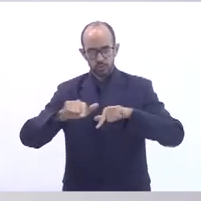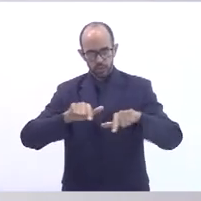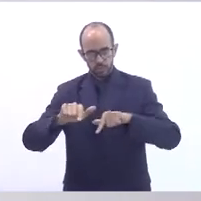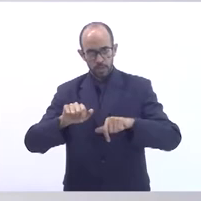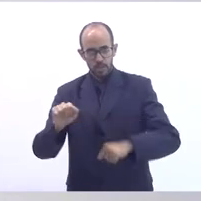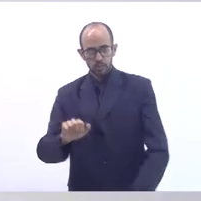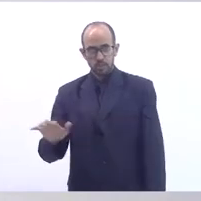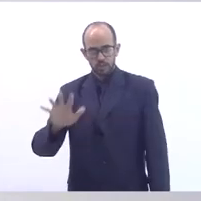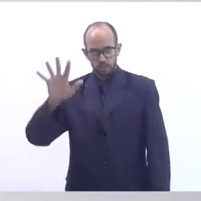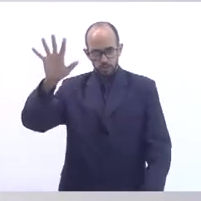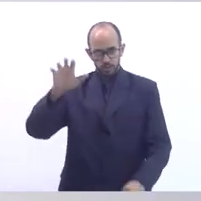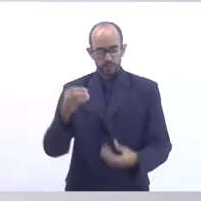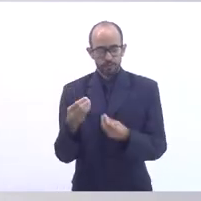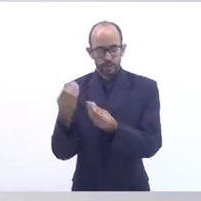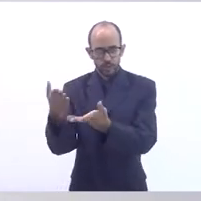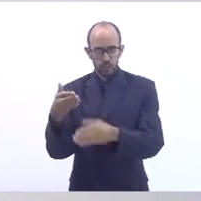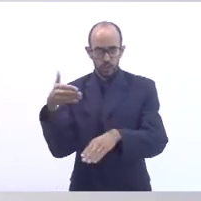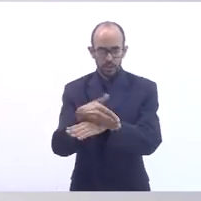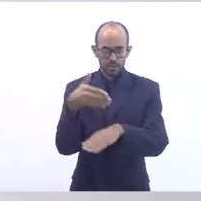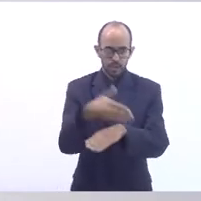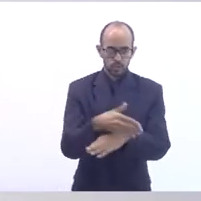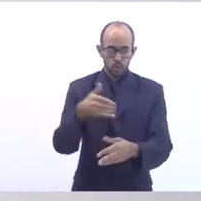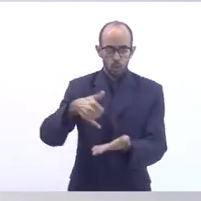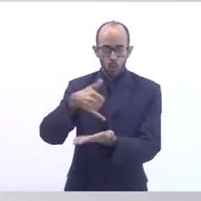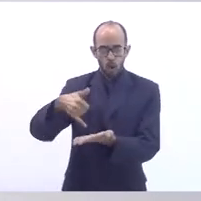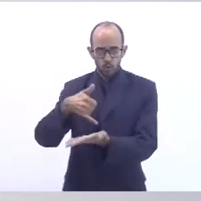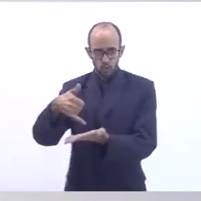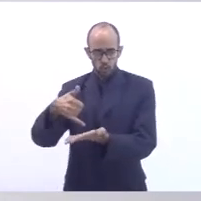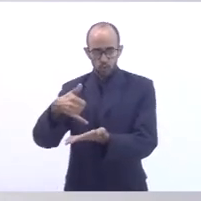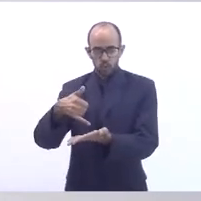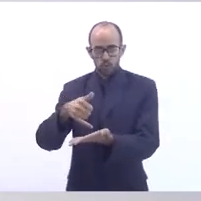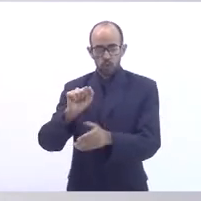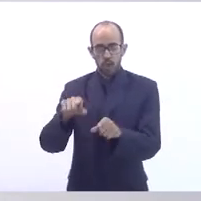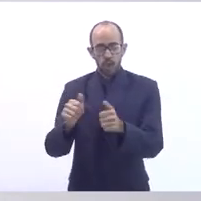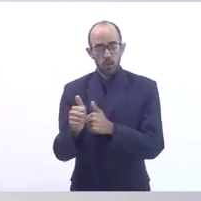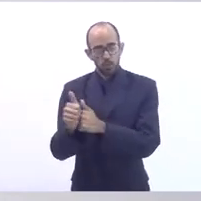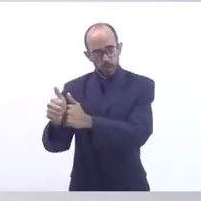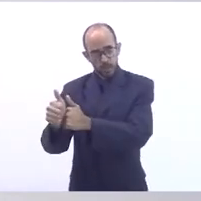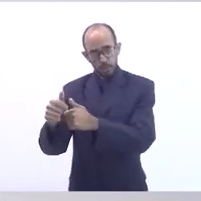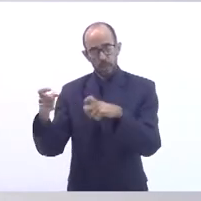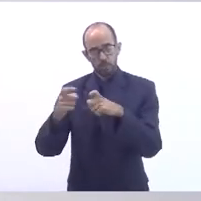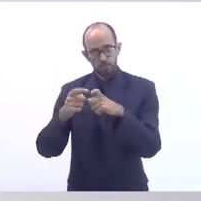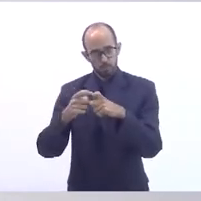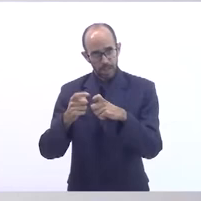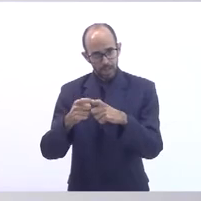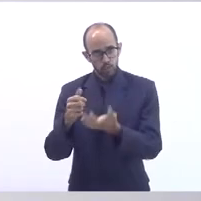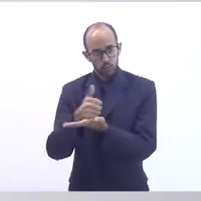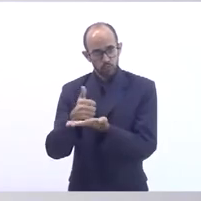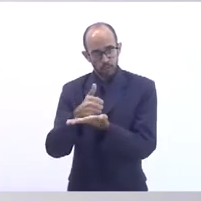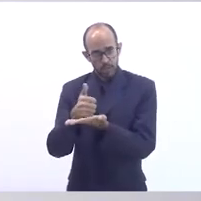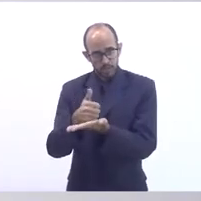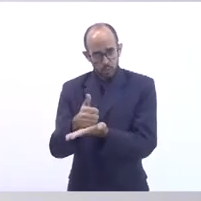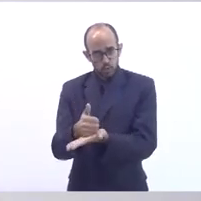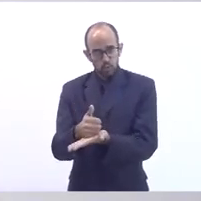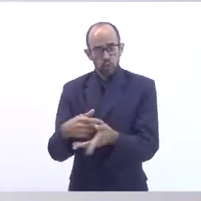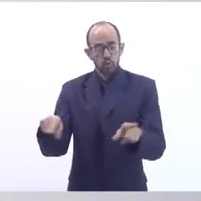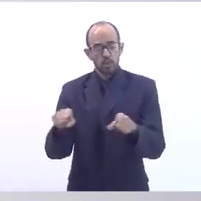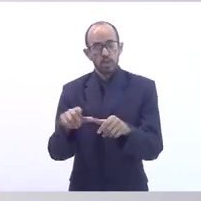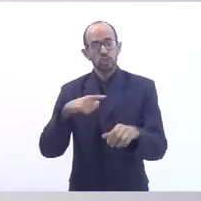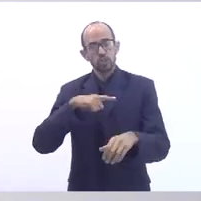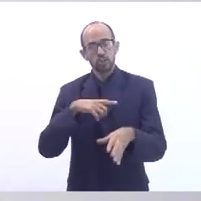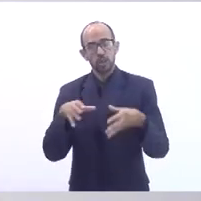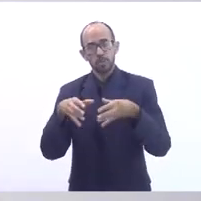Comunidades levando o acesso ao óleo acompanhamento médico farmacológico e nós temos uma